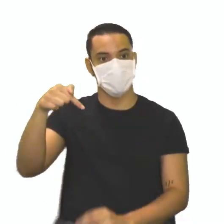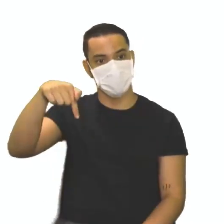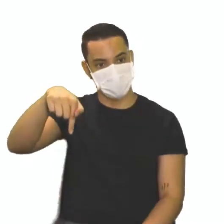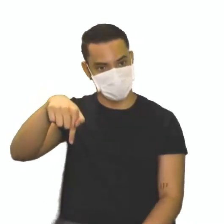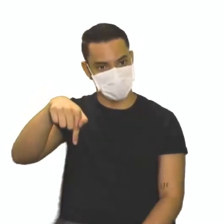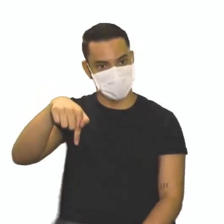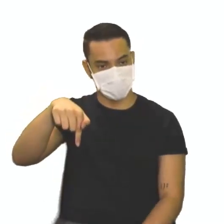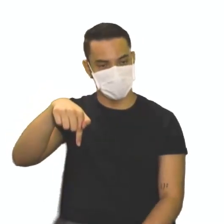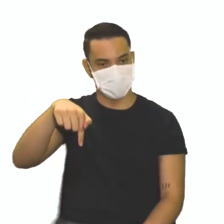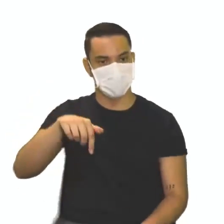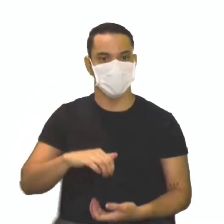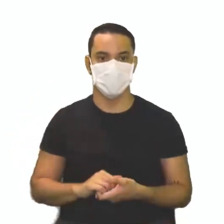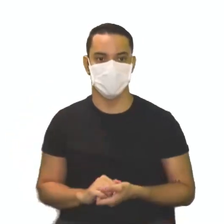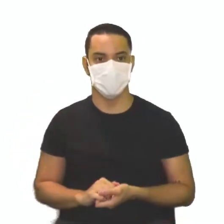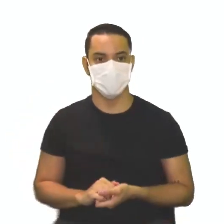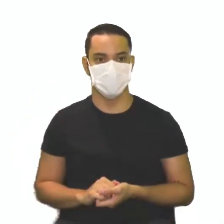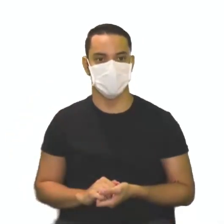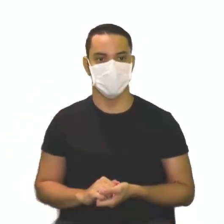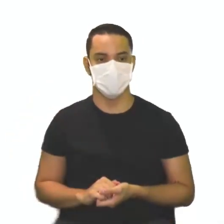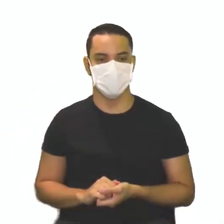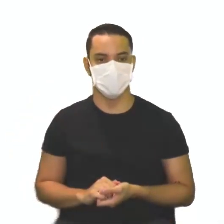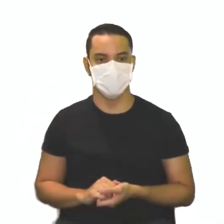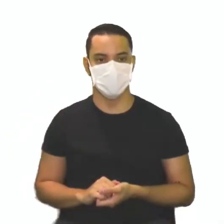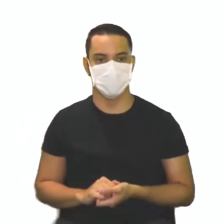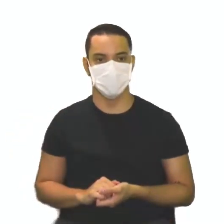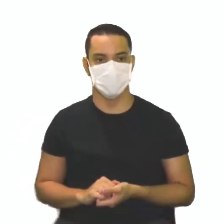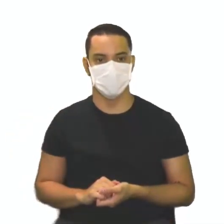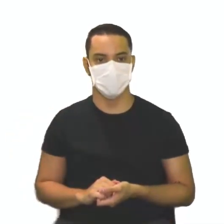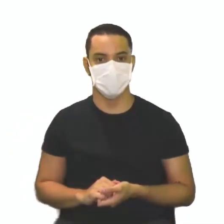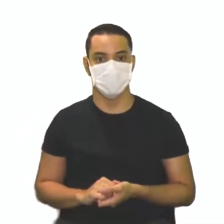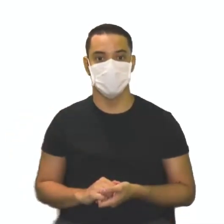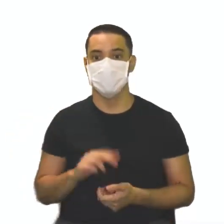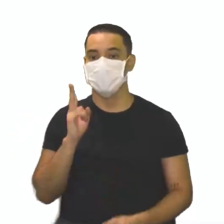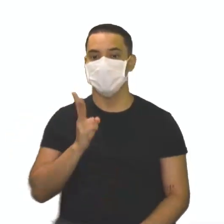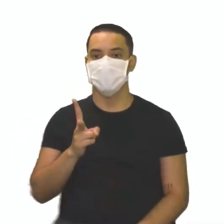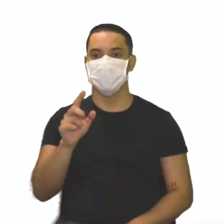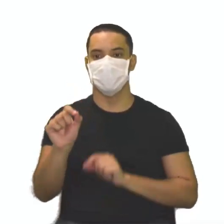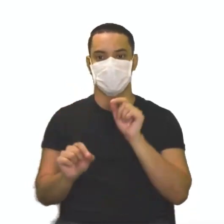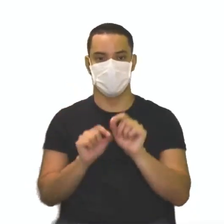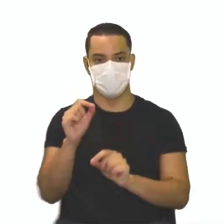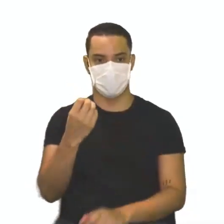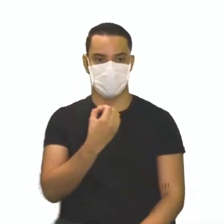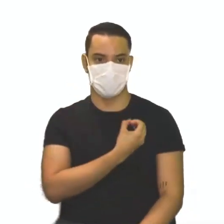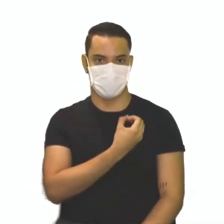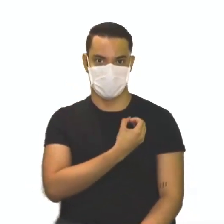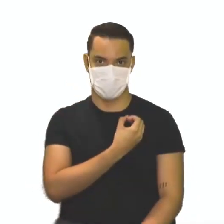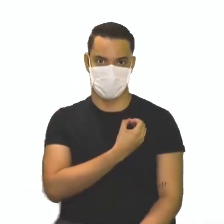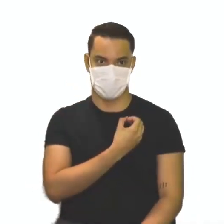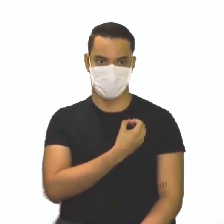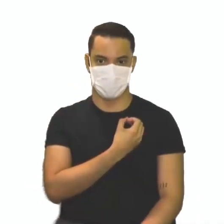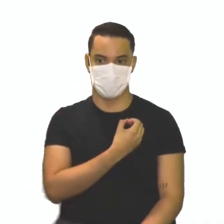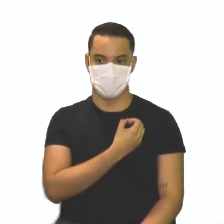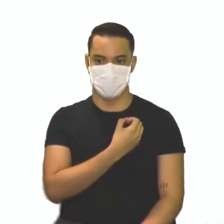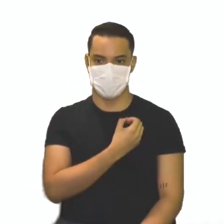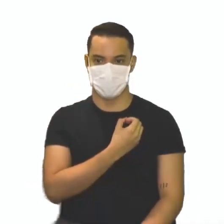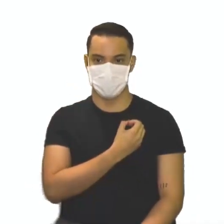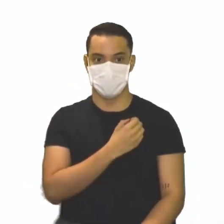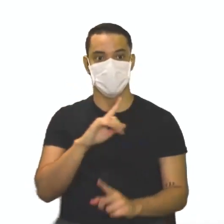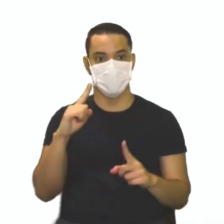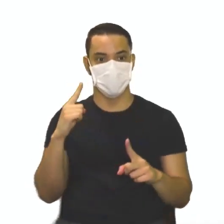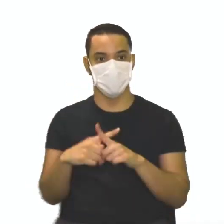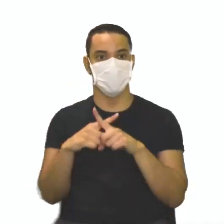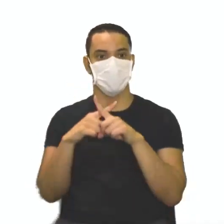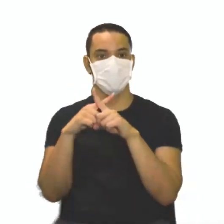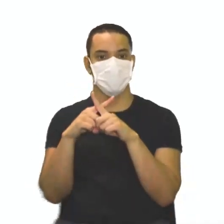letra Qzão, que é o Q maiúsculo, será sempre um número inteiro, vezes,